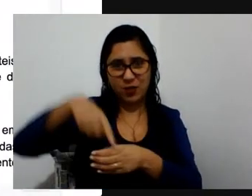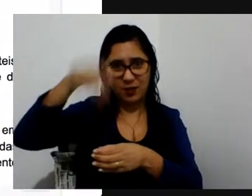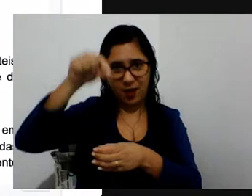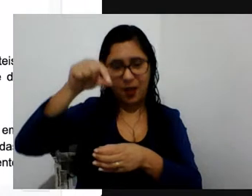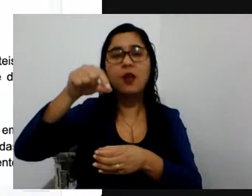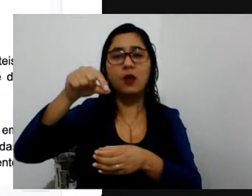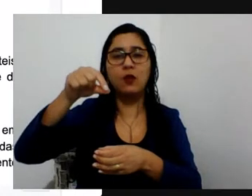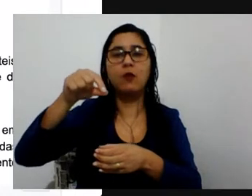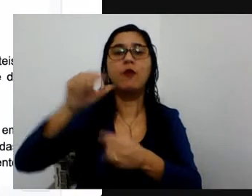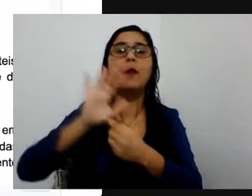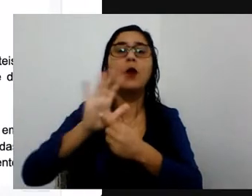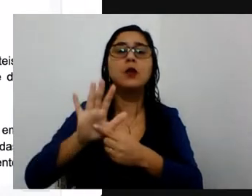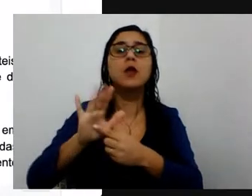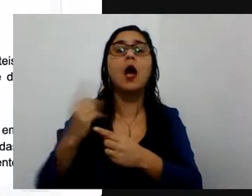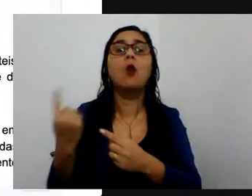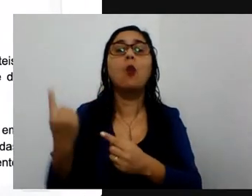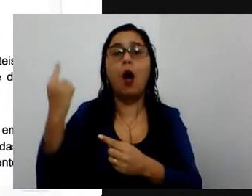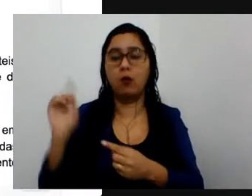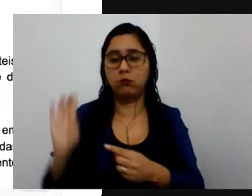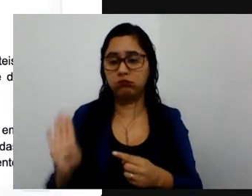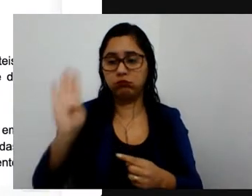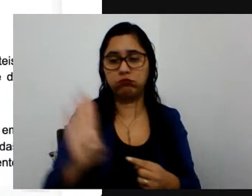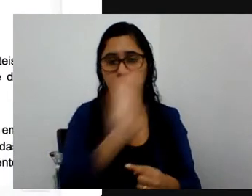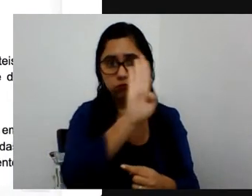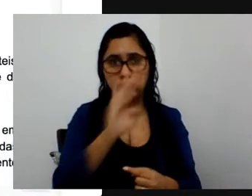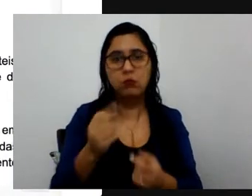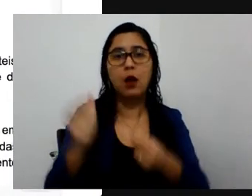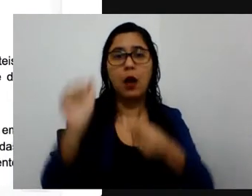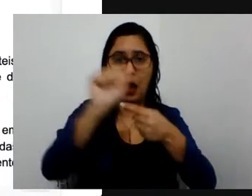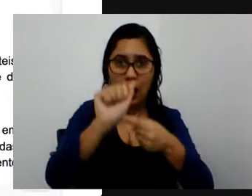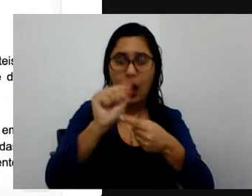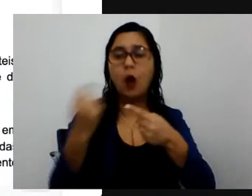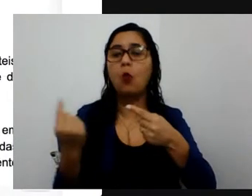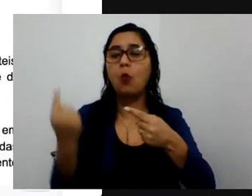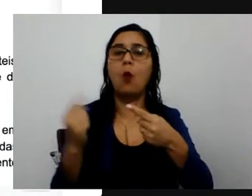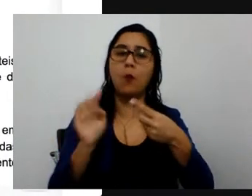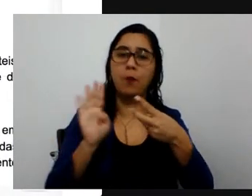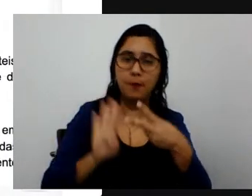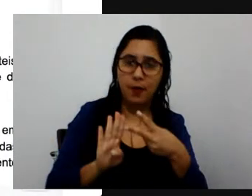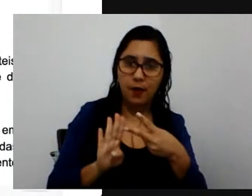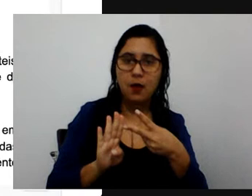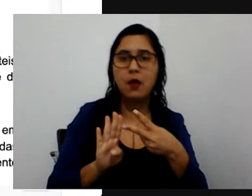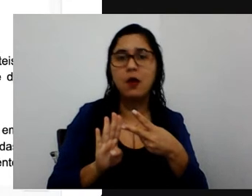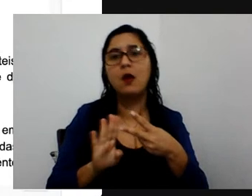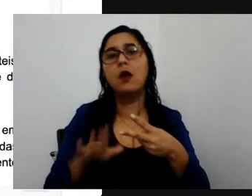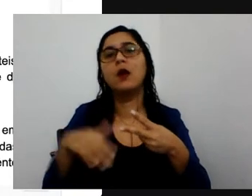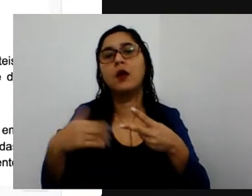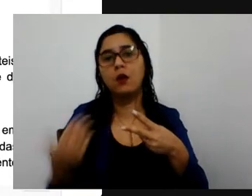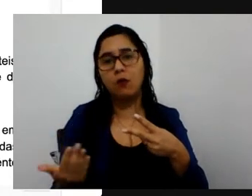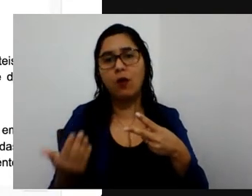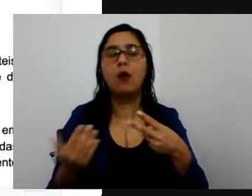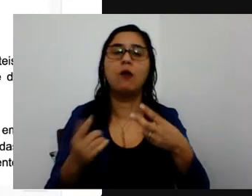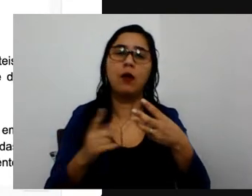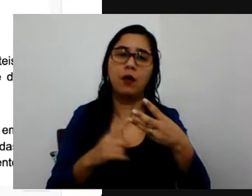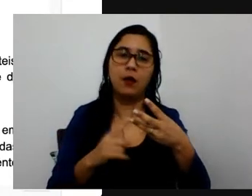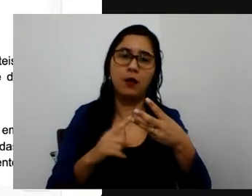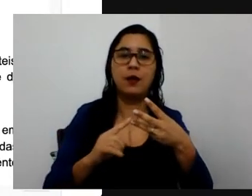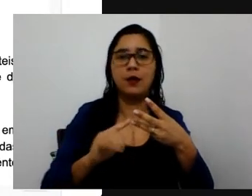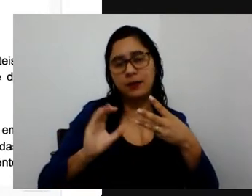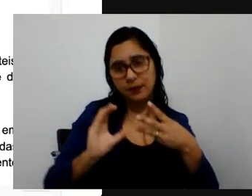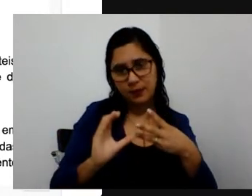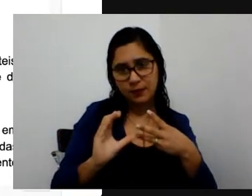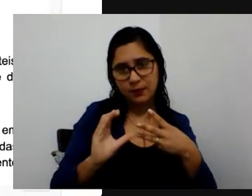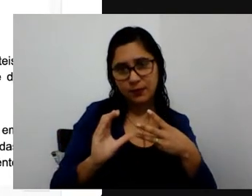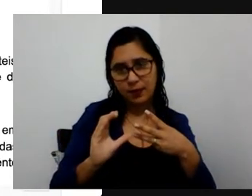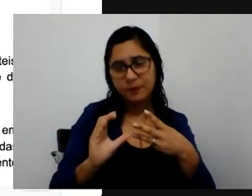inicial indicará qual candidatura será designada por A, qual candidatura será designada por B, qual candidatura será